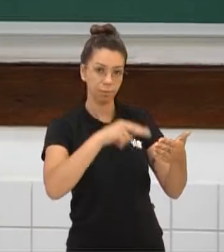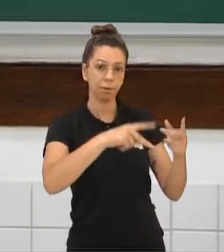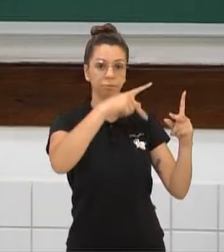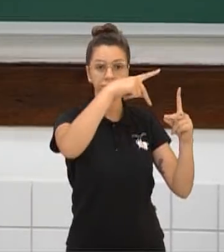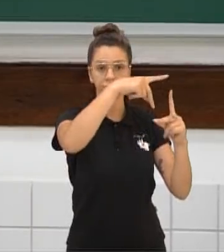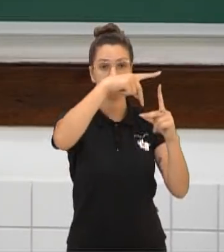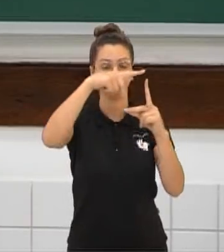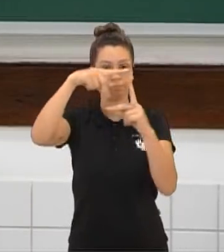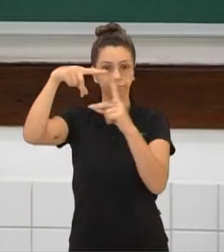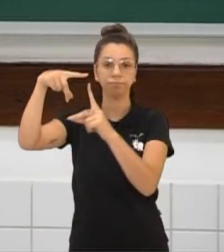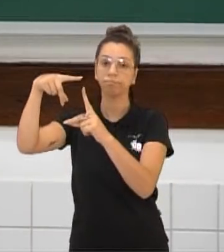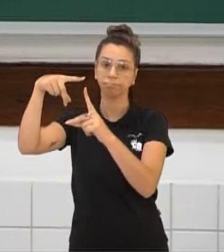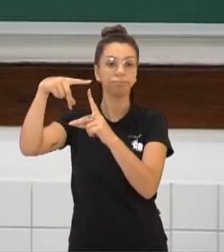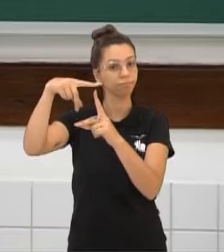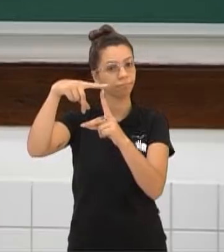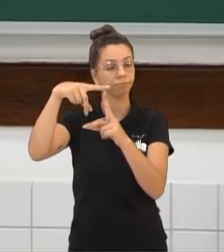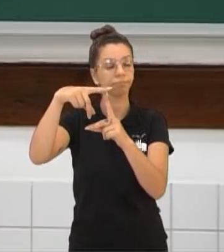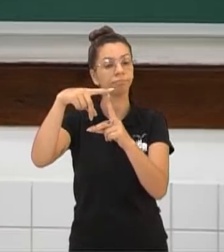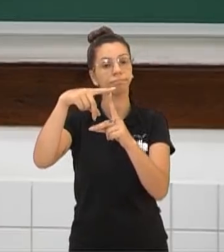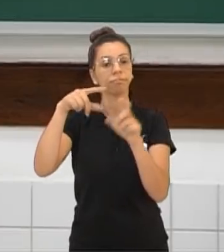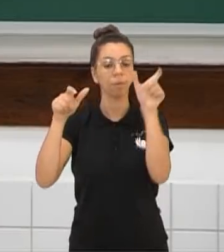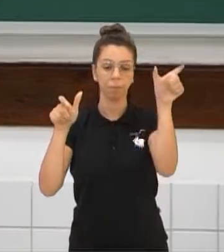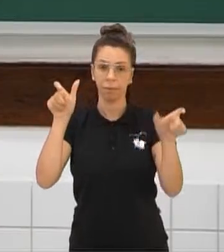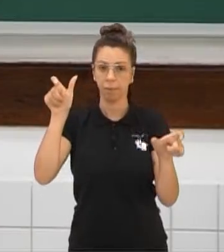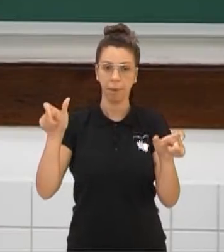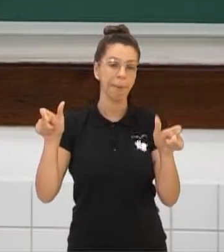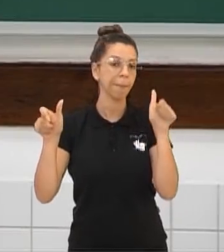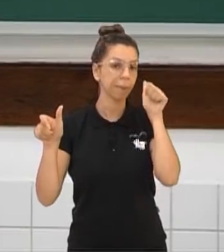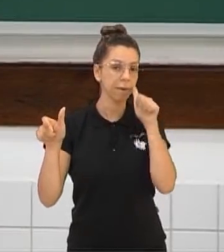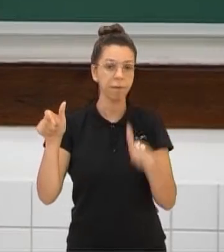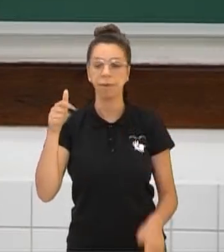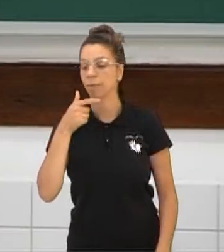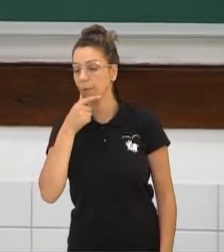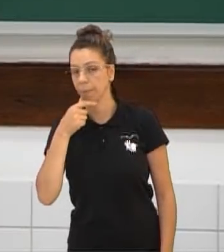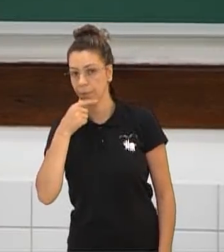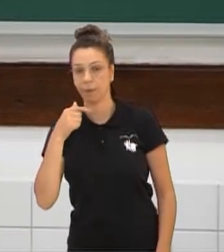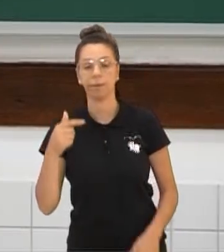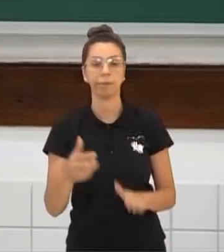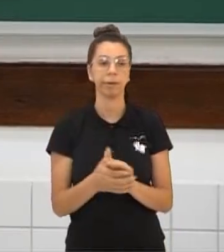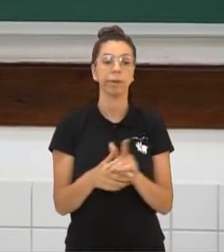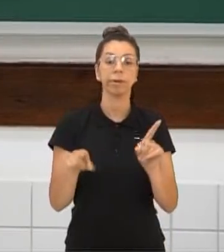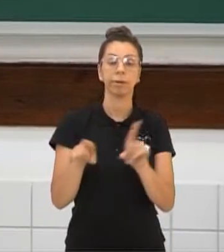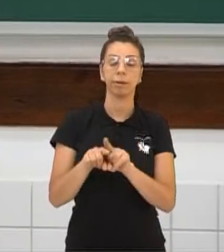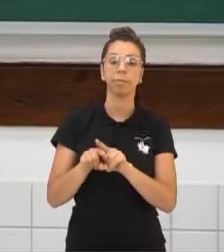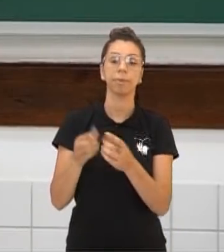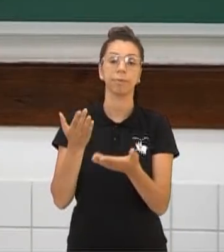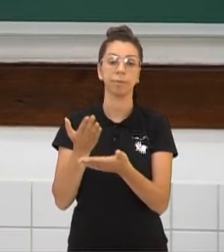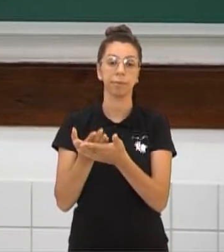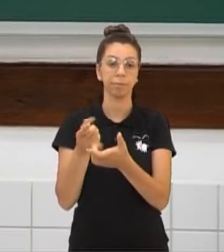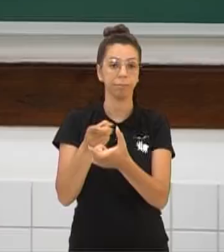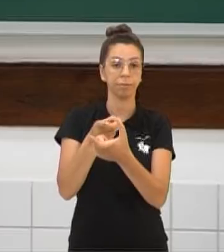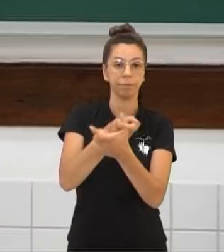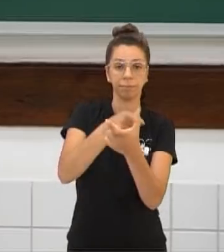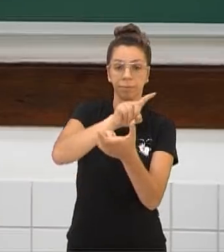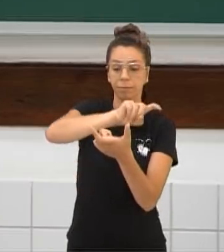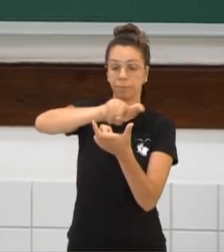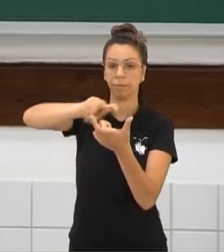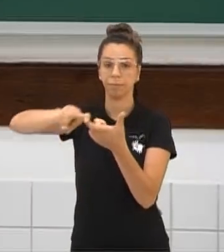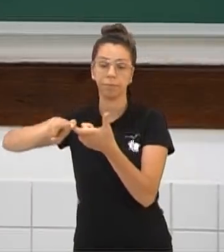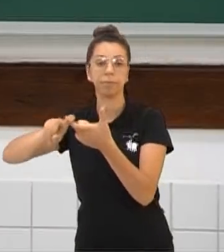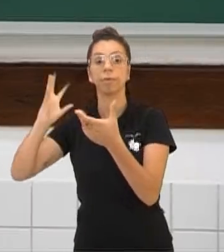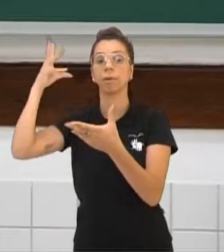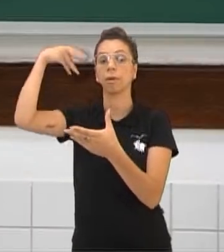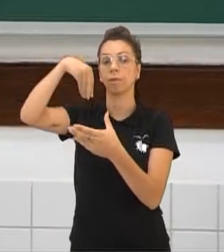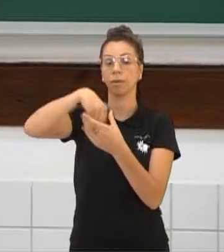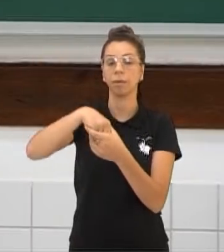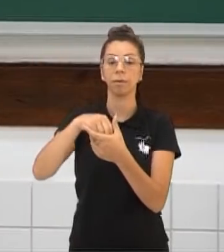a leitura das tirinhas, né? Da Mimi e do Yunus. E estudamos também ali os prefixos e sufixos que estão